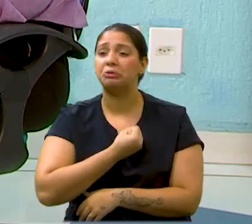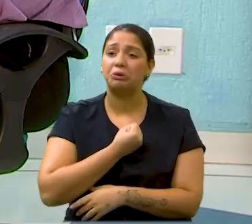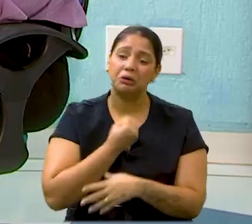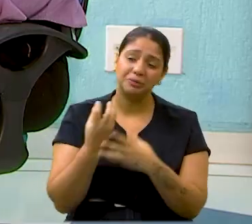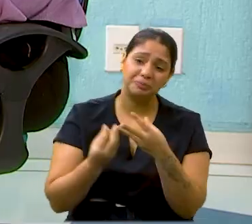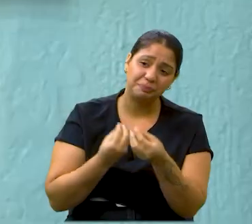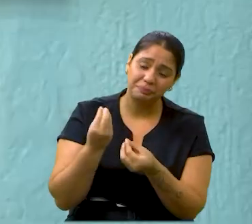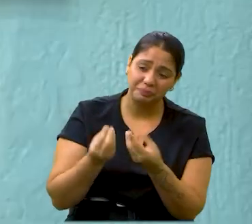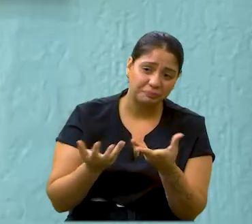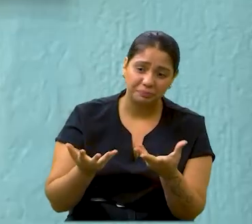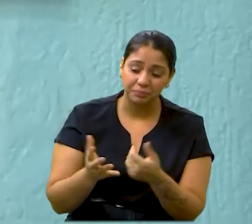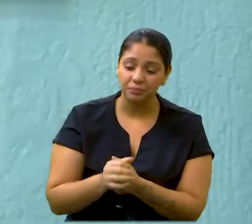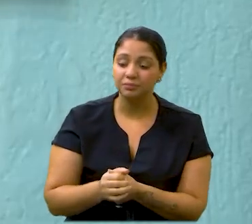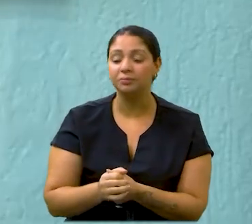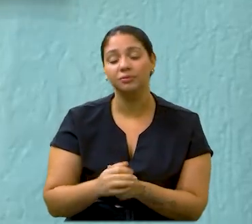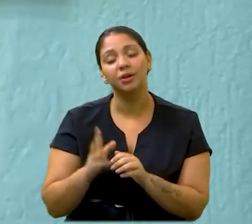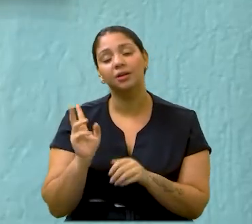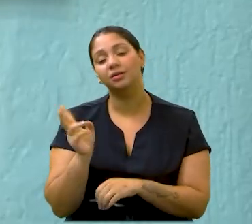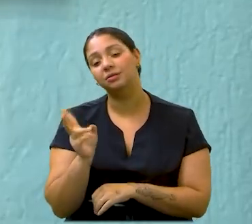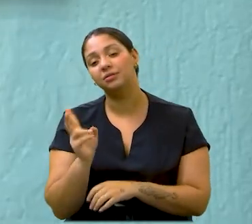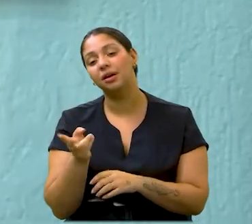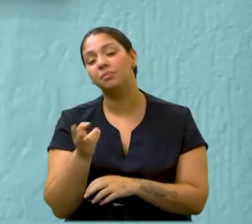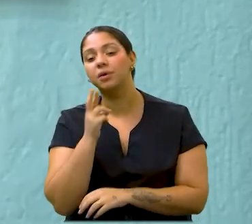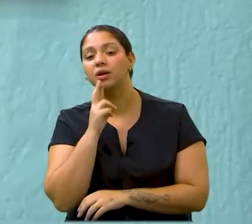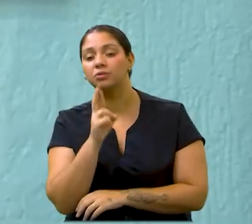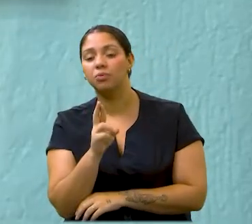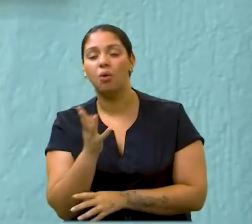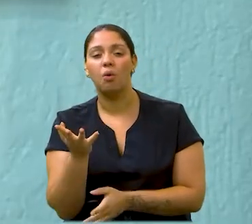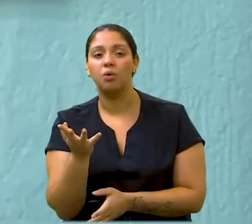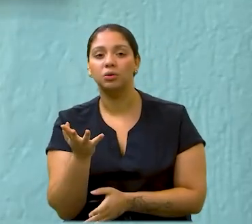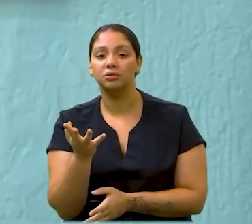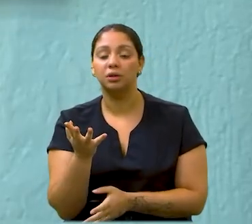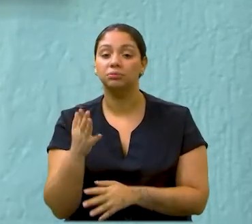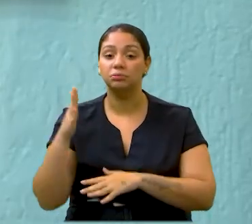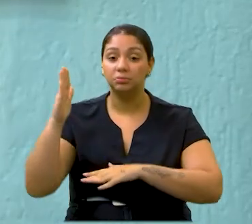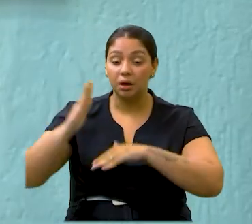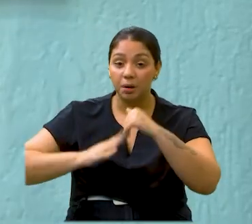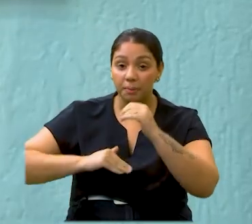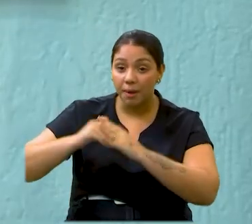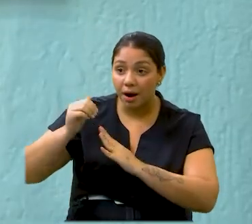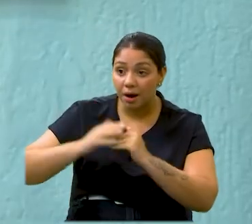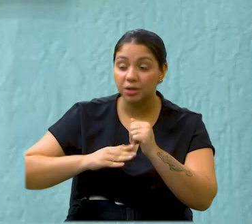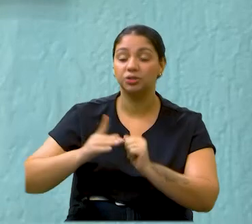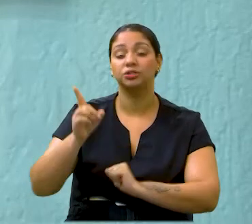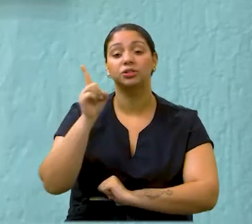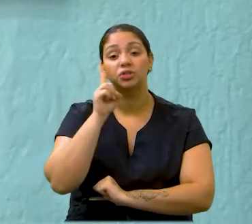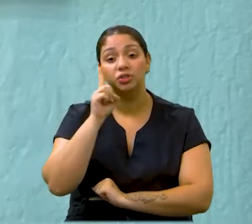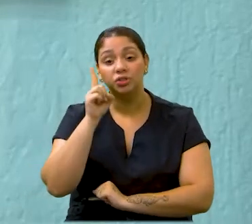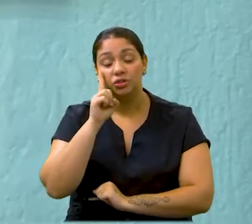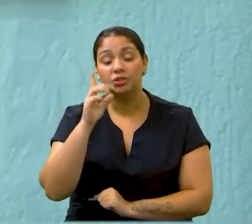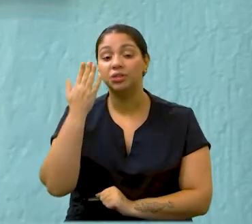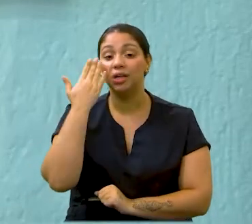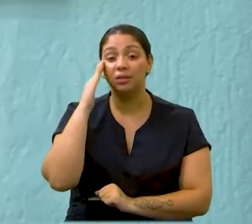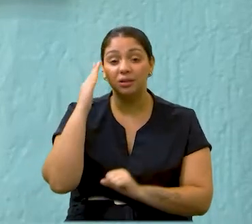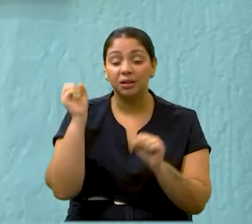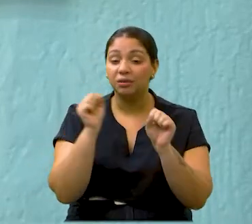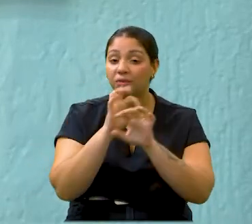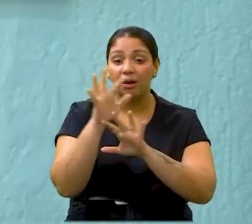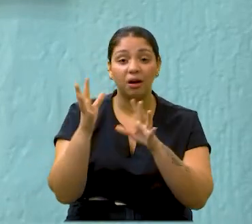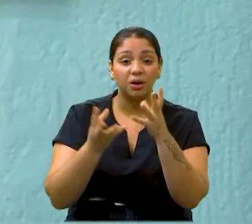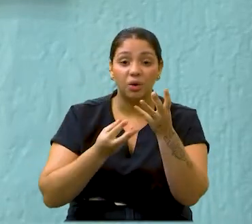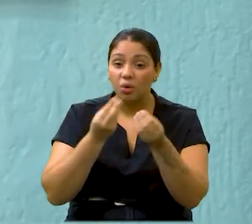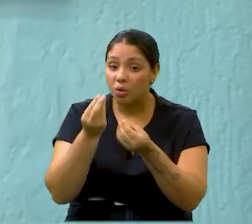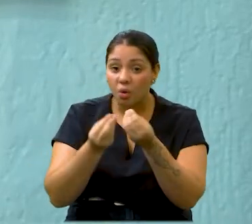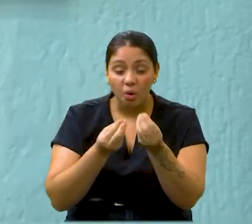tá, né? Nós falamos que com a prática diária, entendendo como